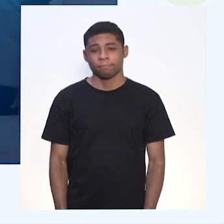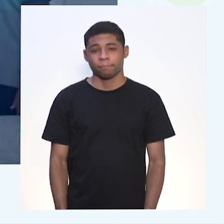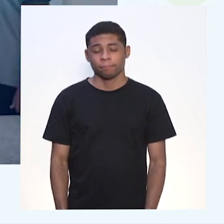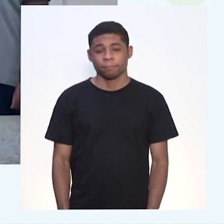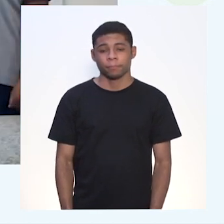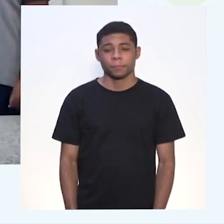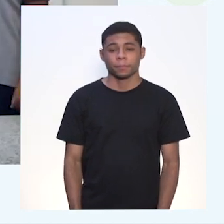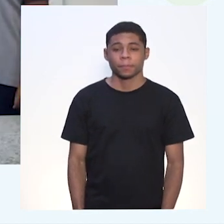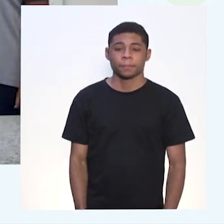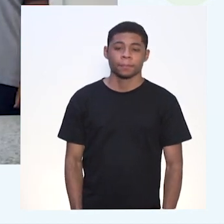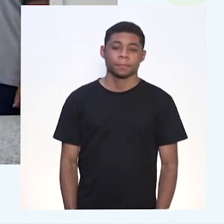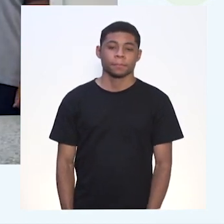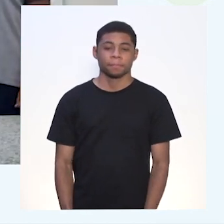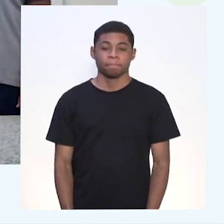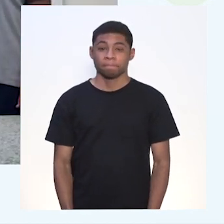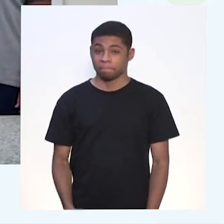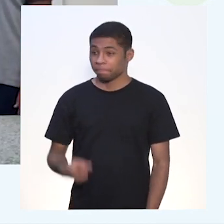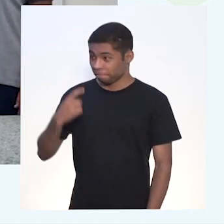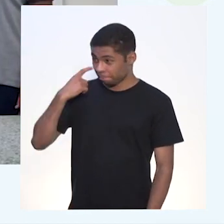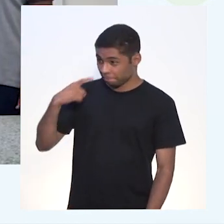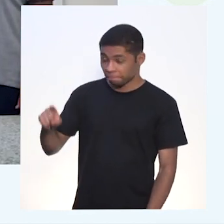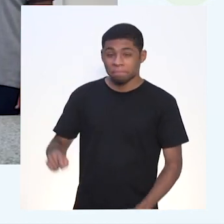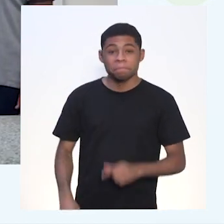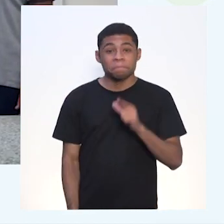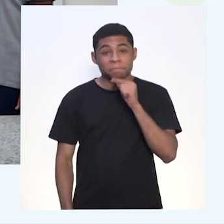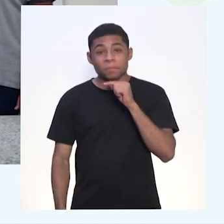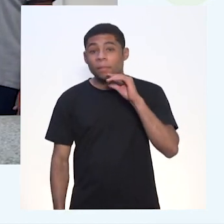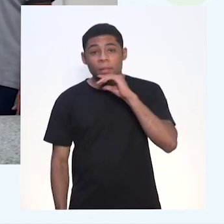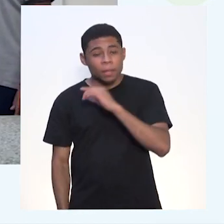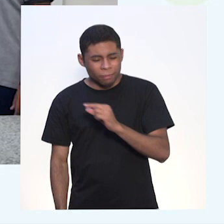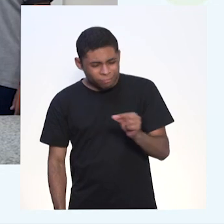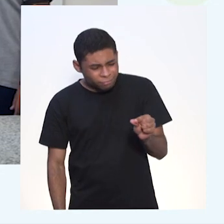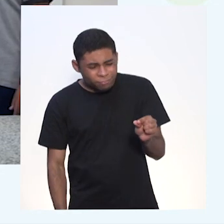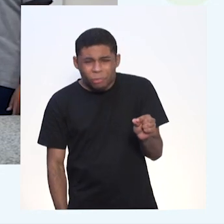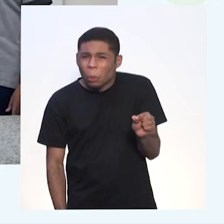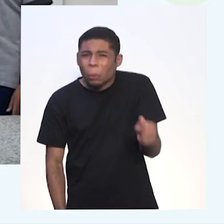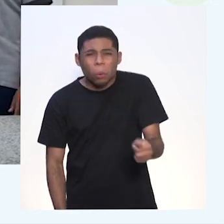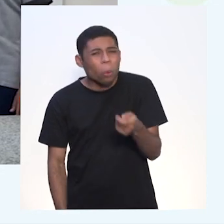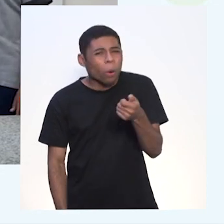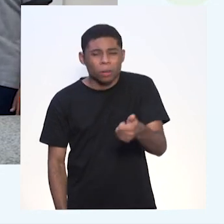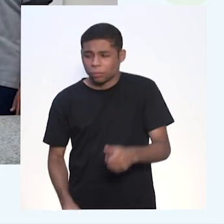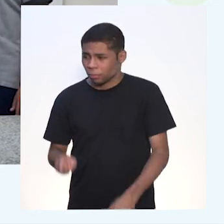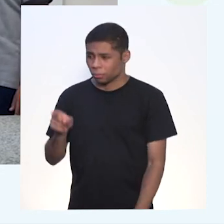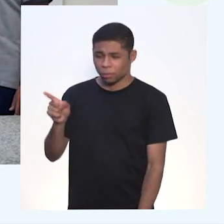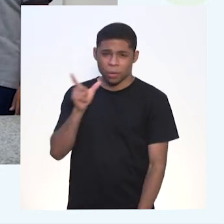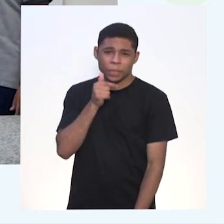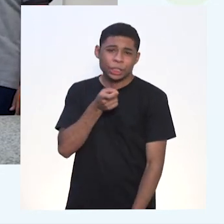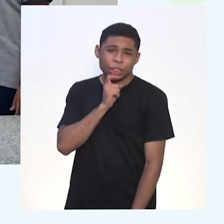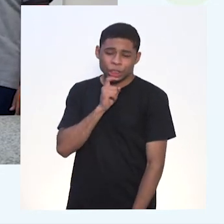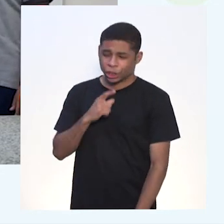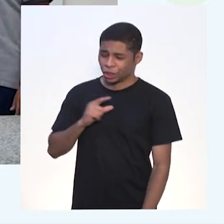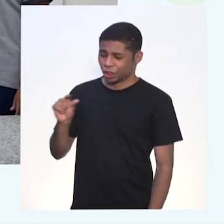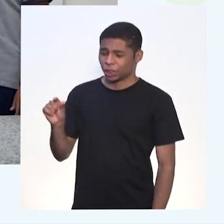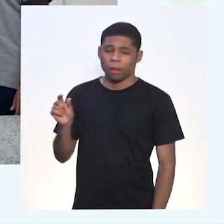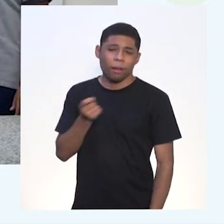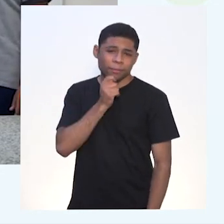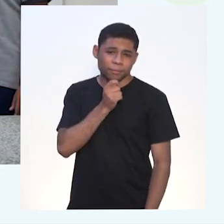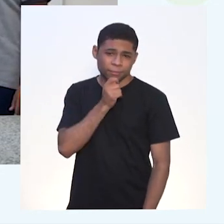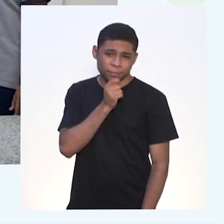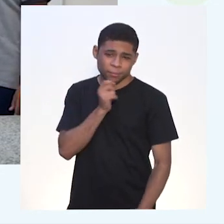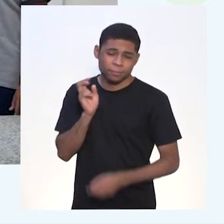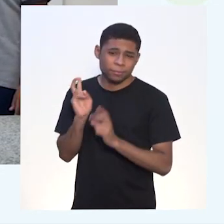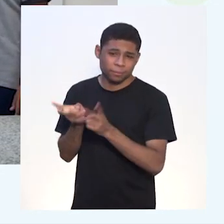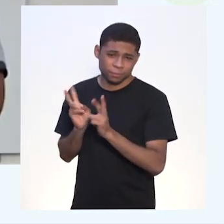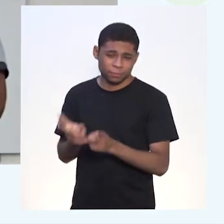aqui. Aí, da água quente já acabou, o comprimido foi totalmente consumido e da água gelada ainda tem uma boa parte do comprimido para